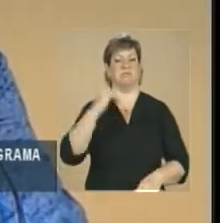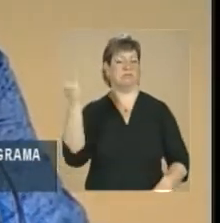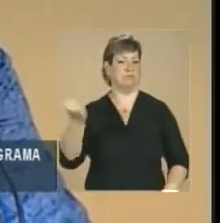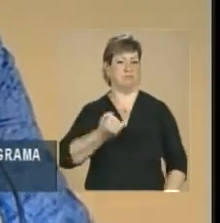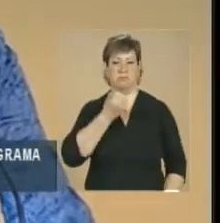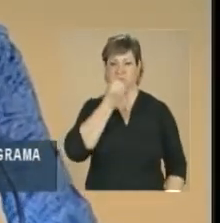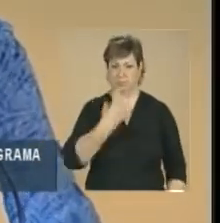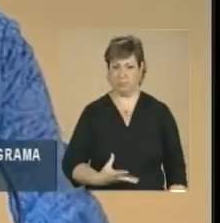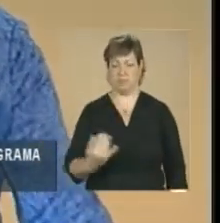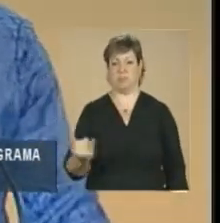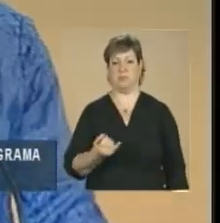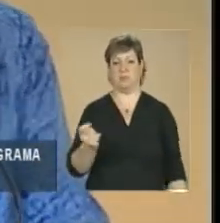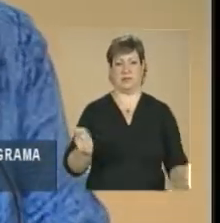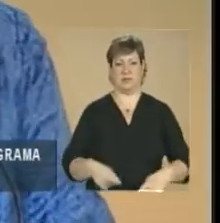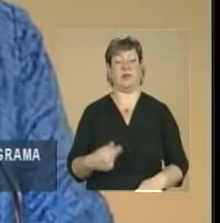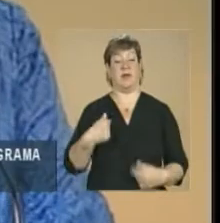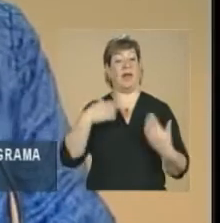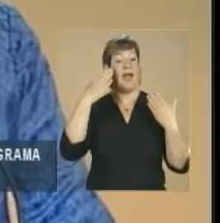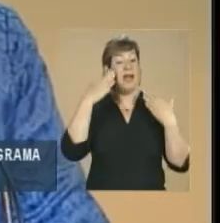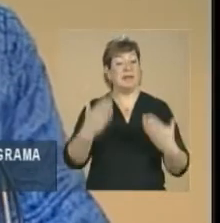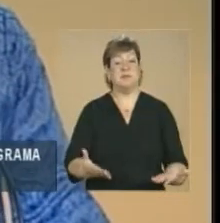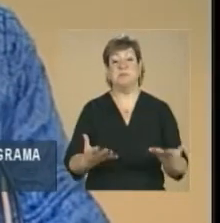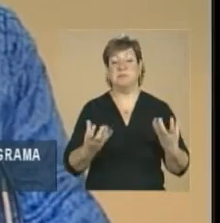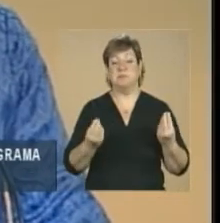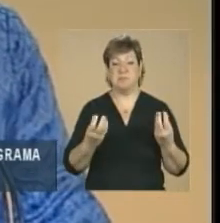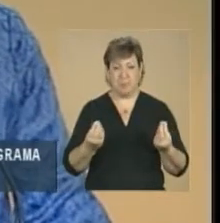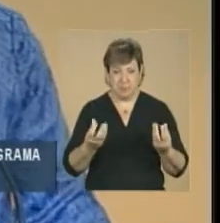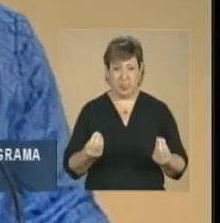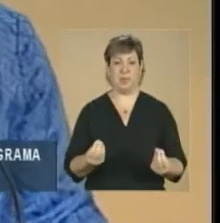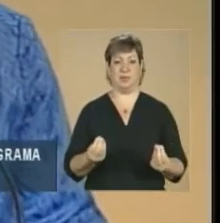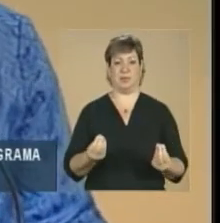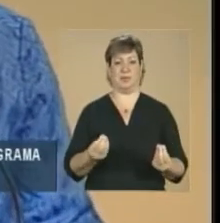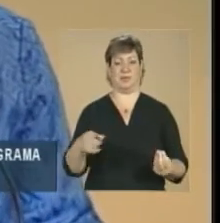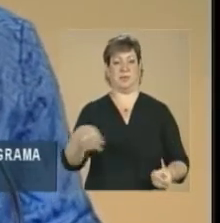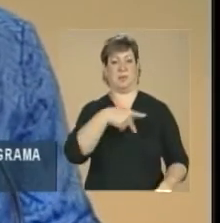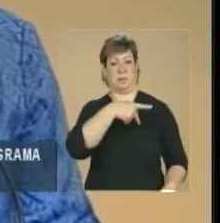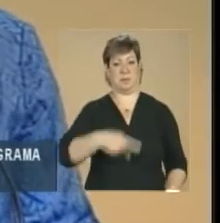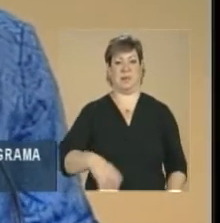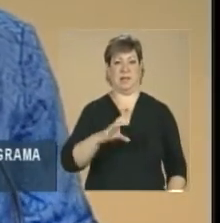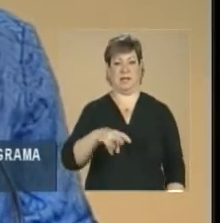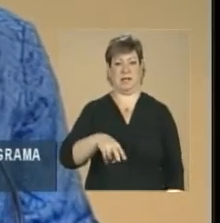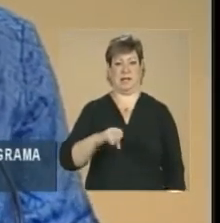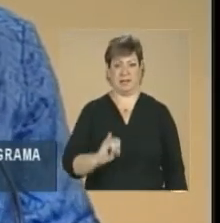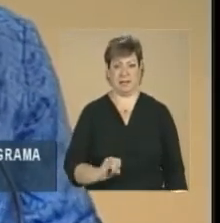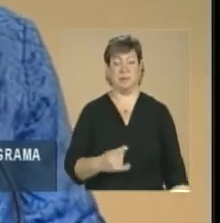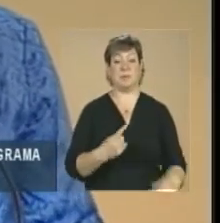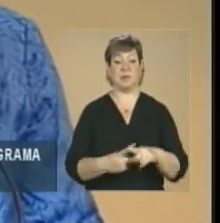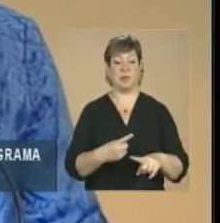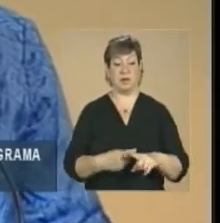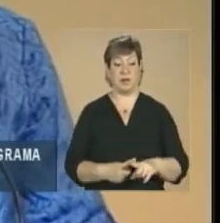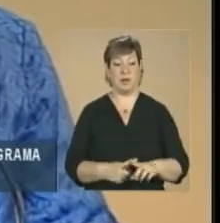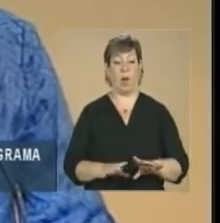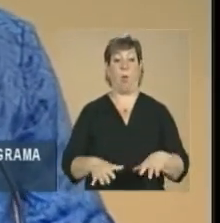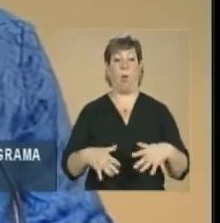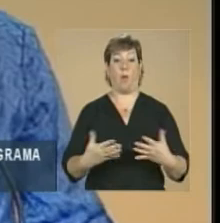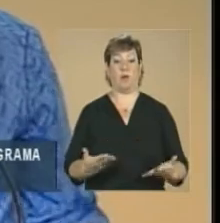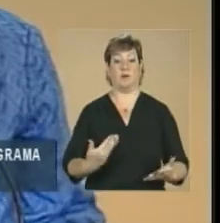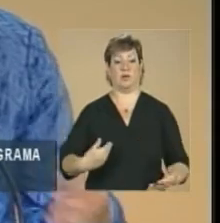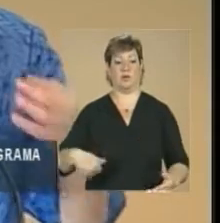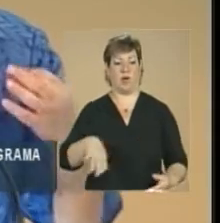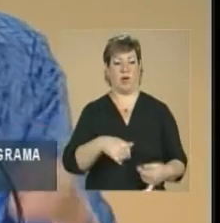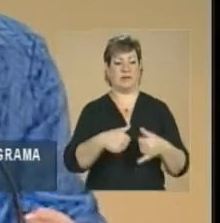virtuosas possíveis. Eu agradeço imensamente ao presidente da CNI, porque quando nós